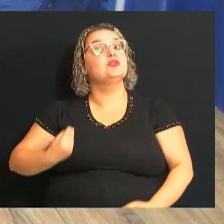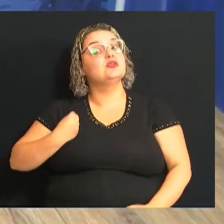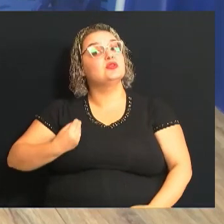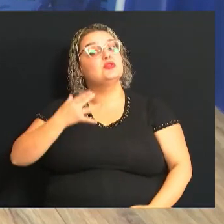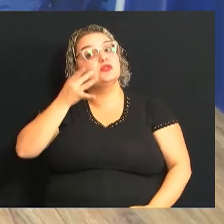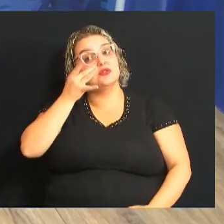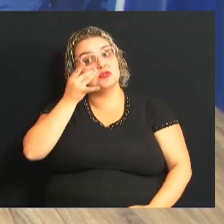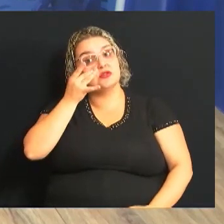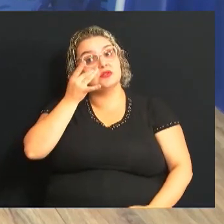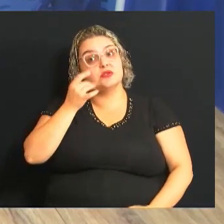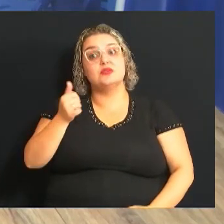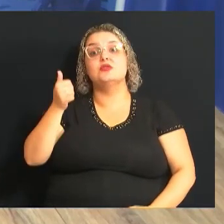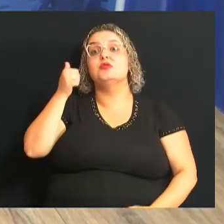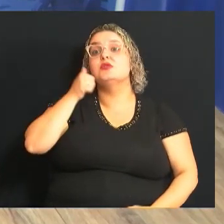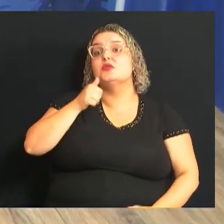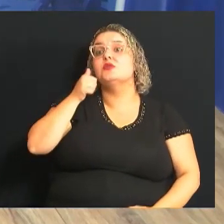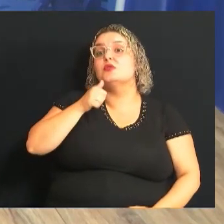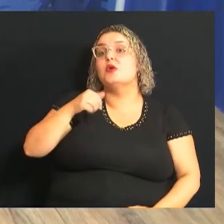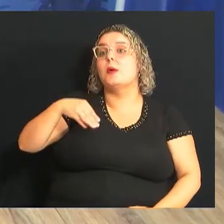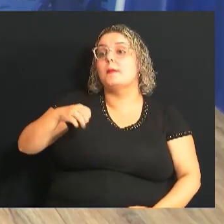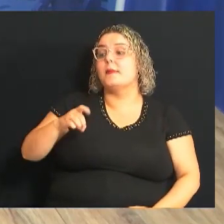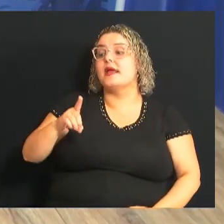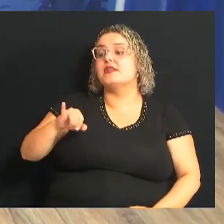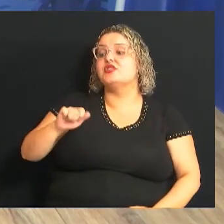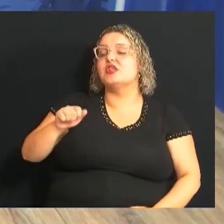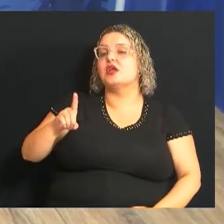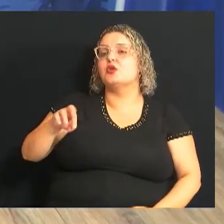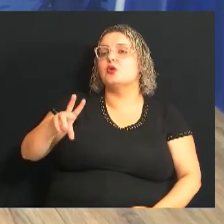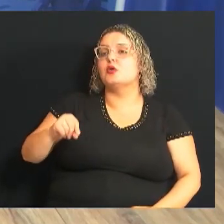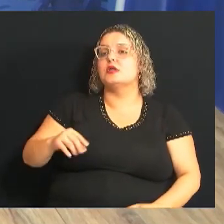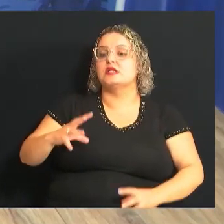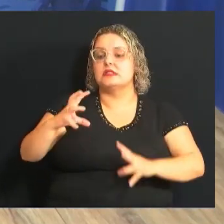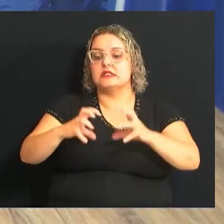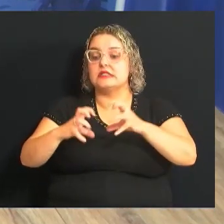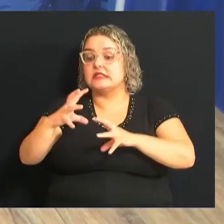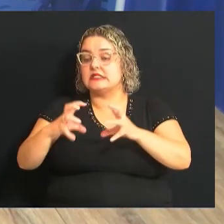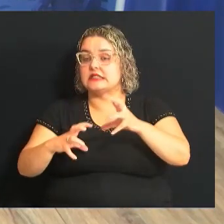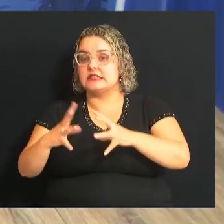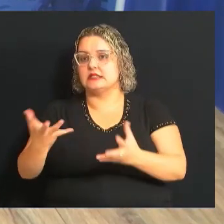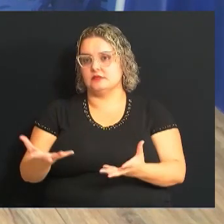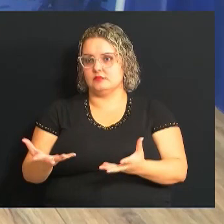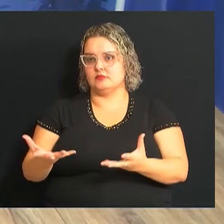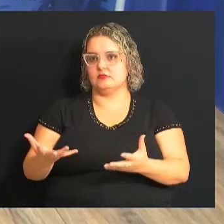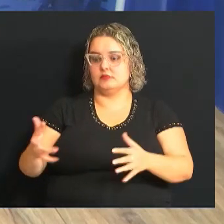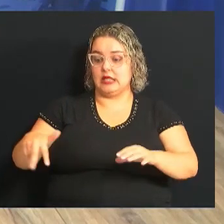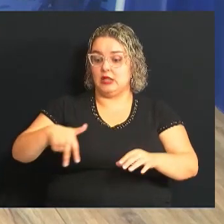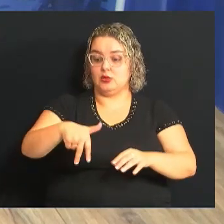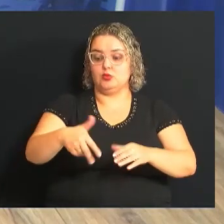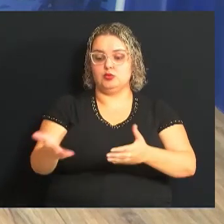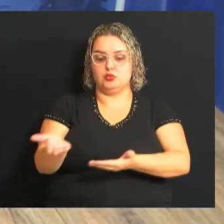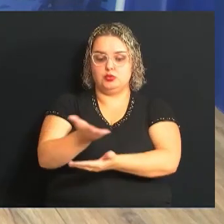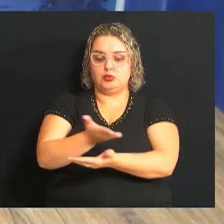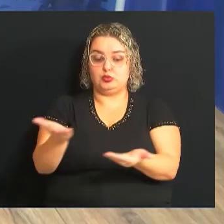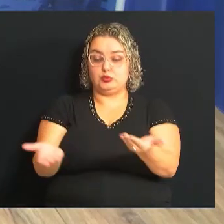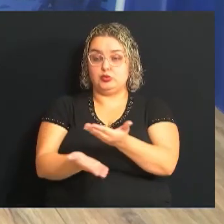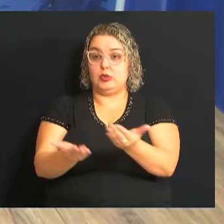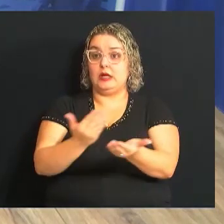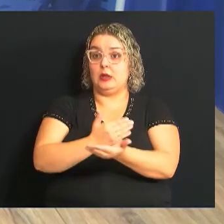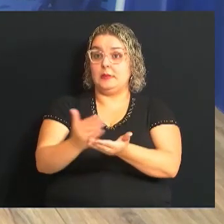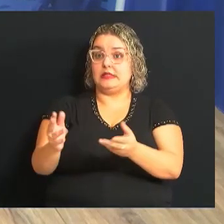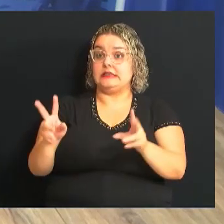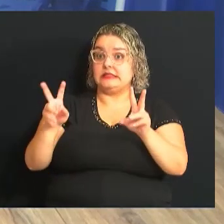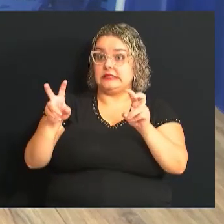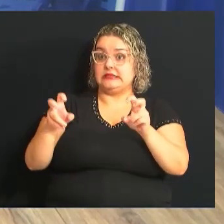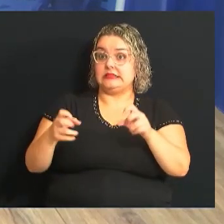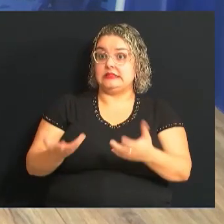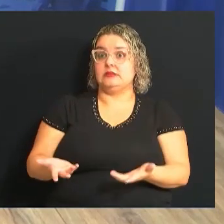uma mediadora de conflitos. Nós vamos começar o nosso assunto repercutindo